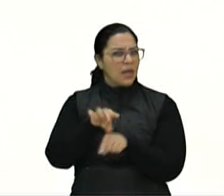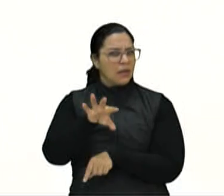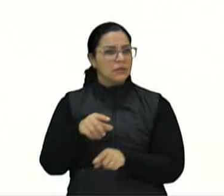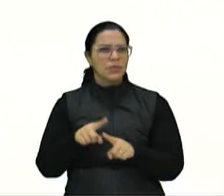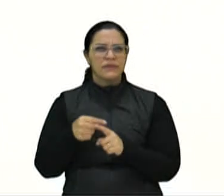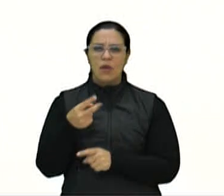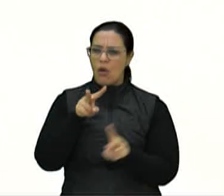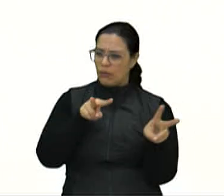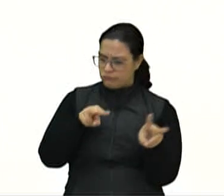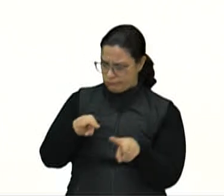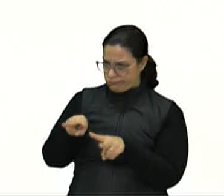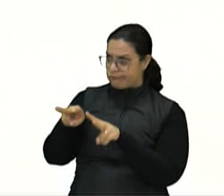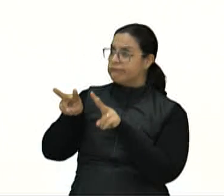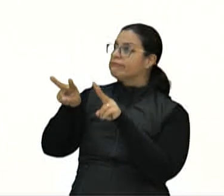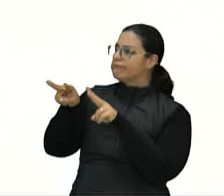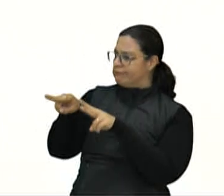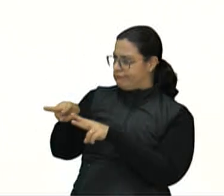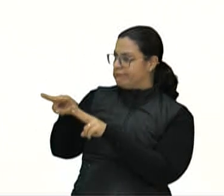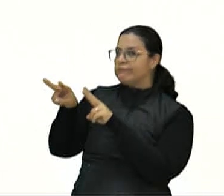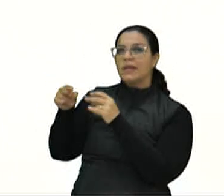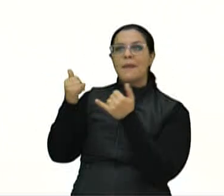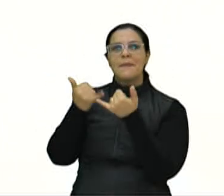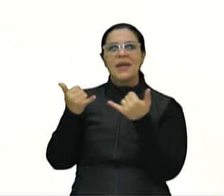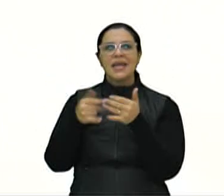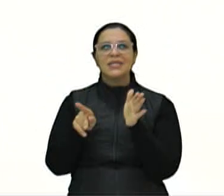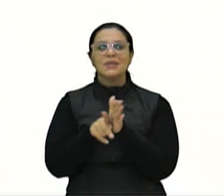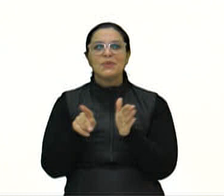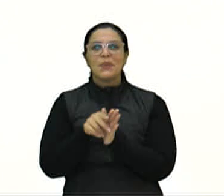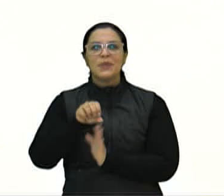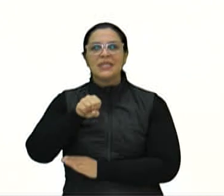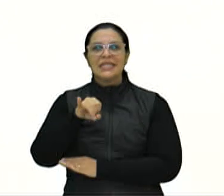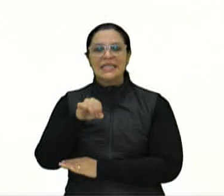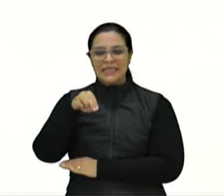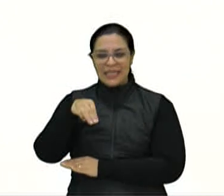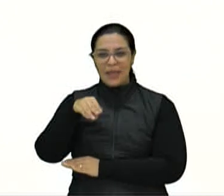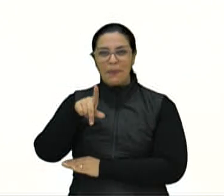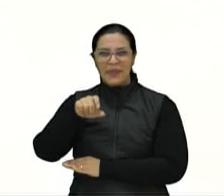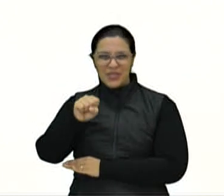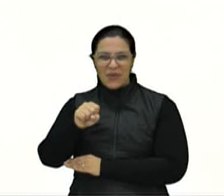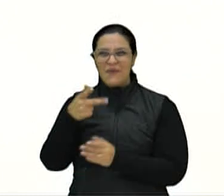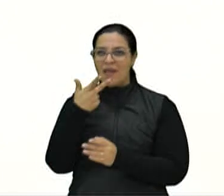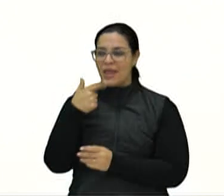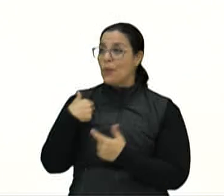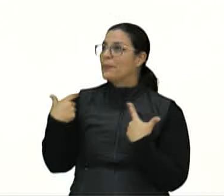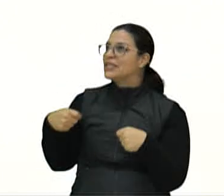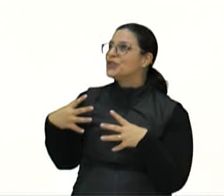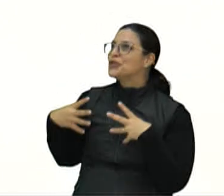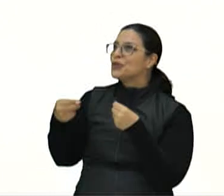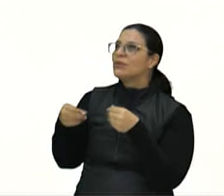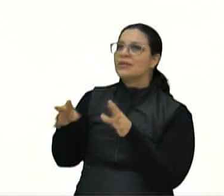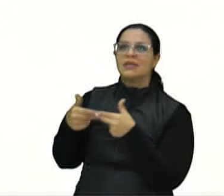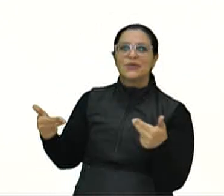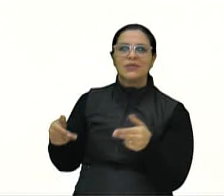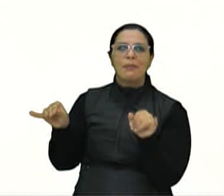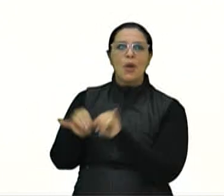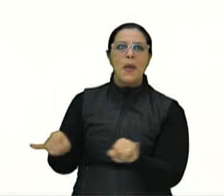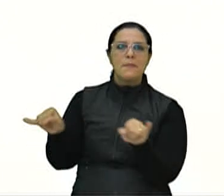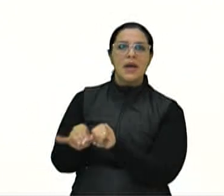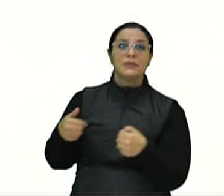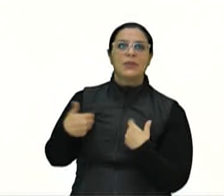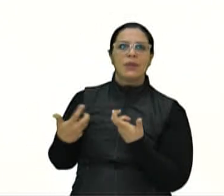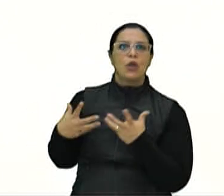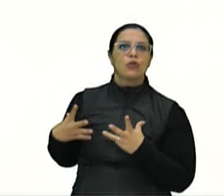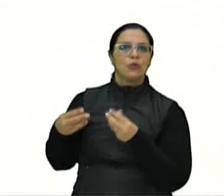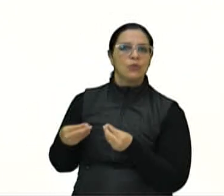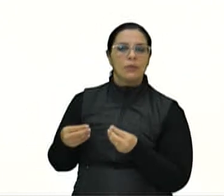Você olha para isso, como diria Homer Simpson, quanta coisa inútil, preciso de todas. E isso nos atrai os